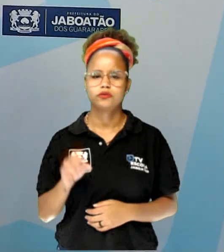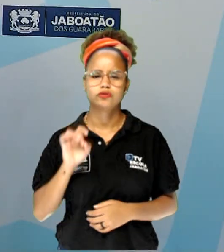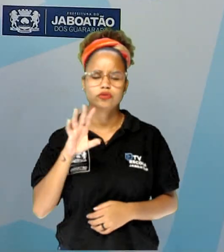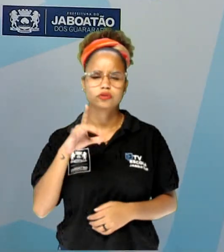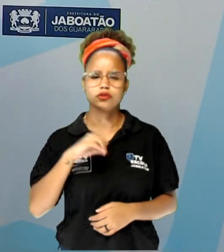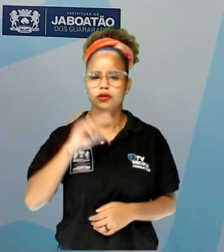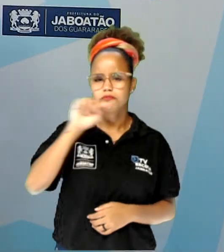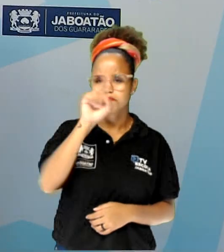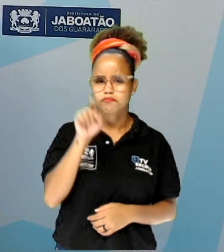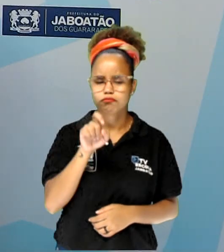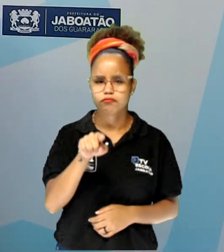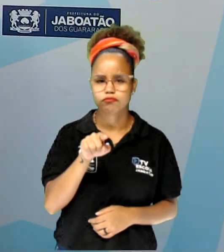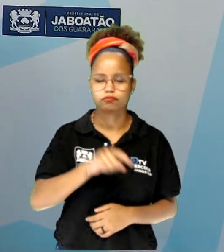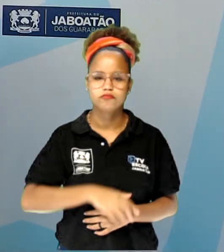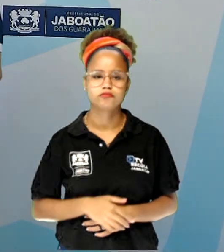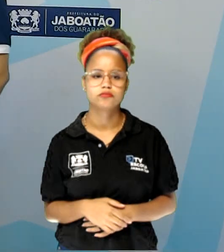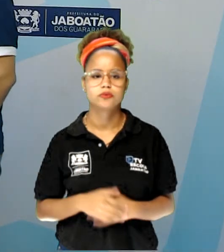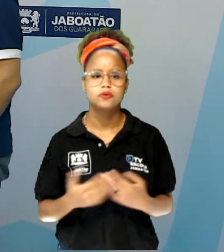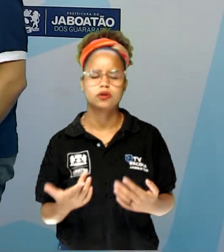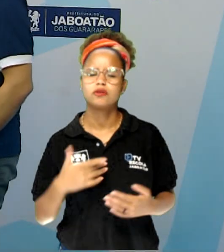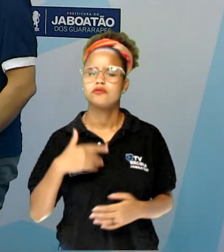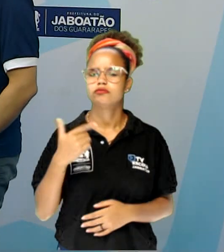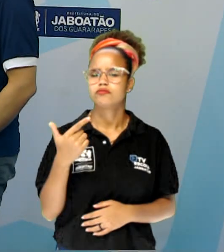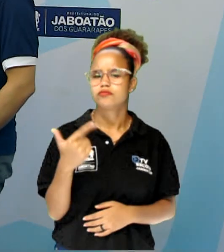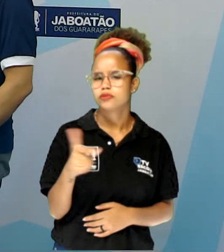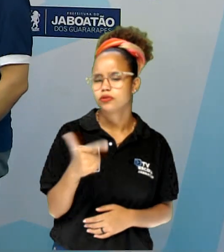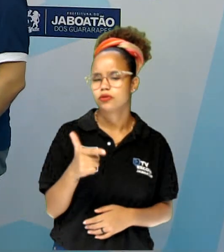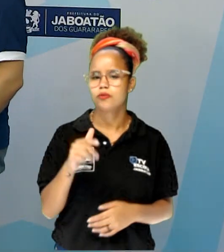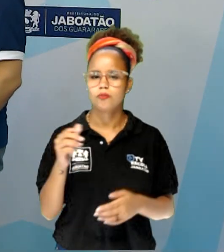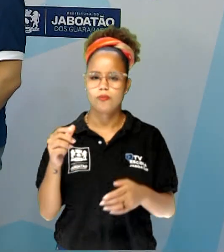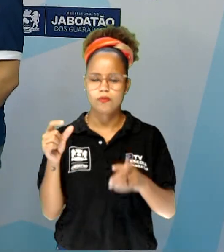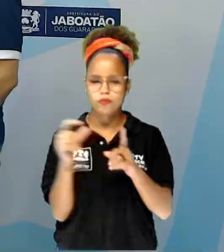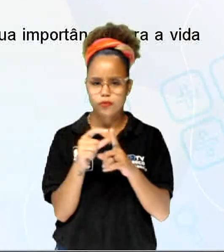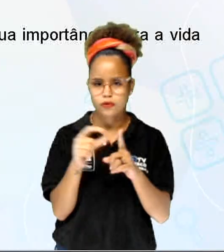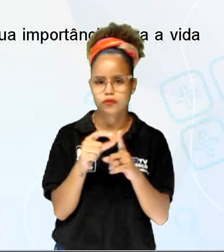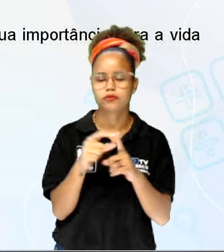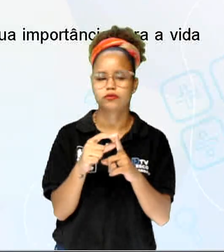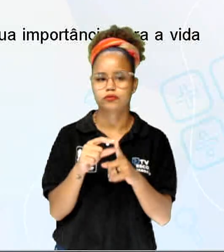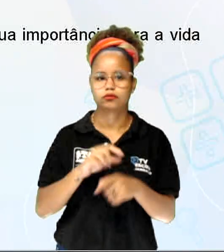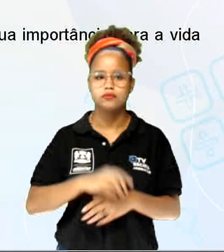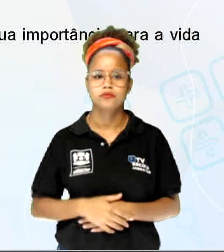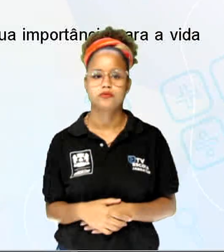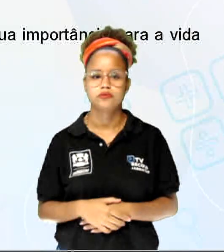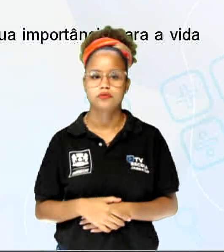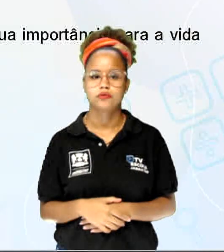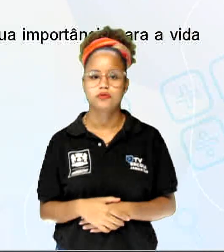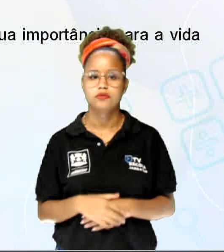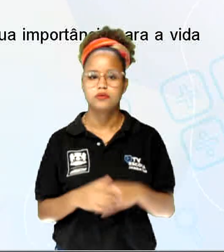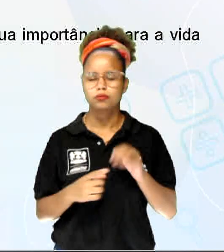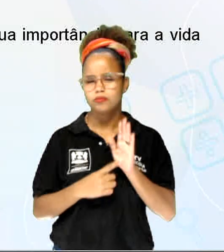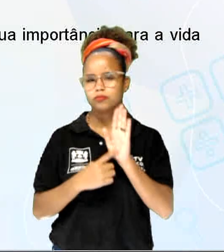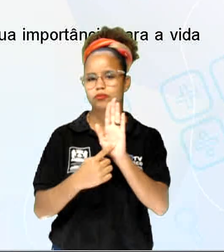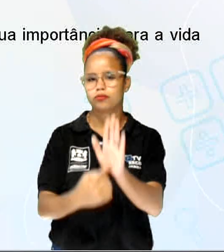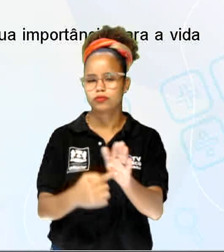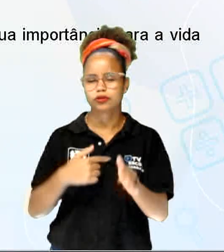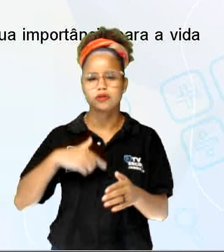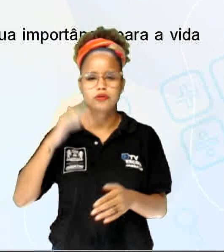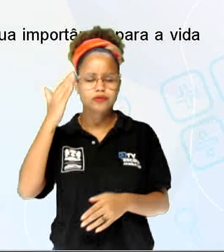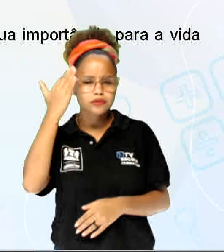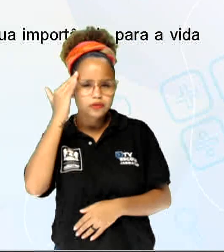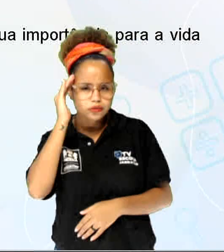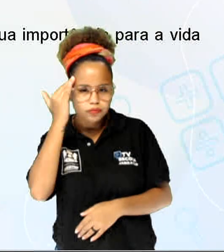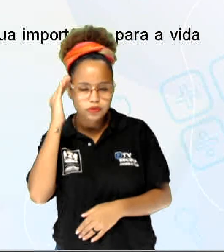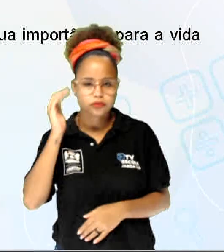de pontuação. Embora sem a presença de palavras, das palavras, apresenta a carga semântica dos sinais de